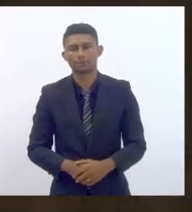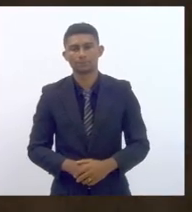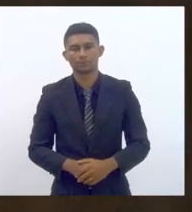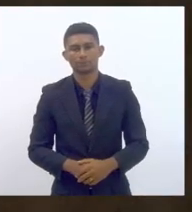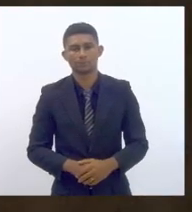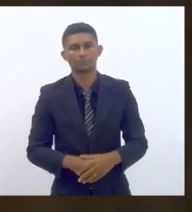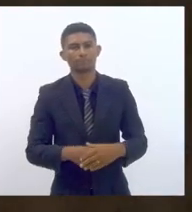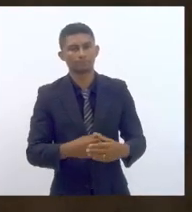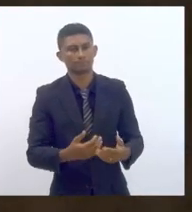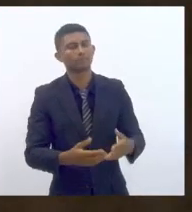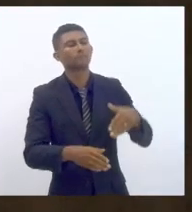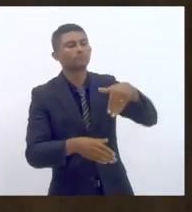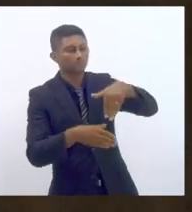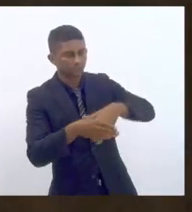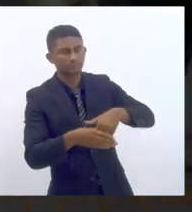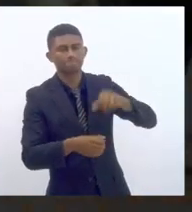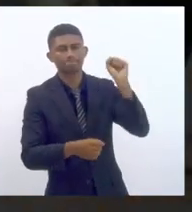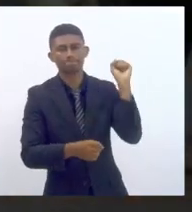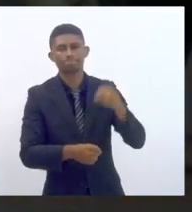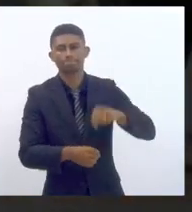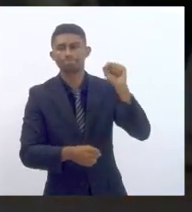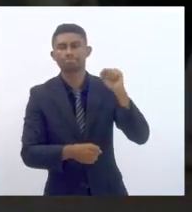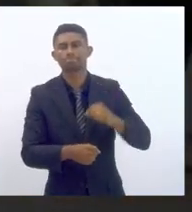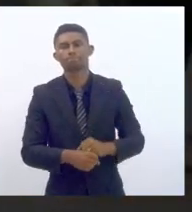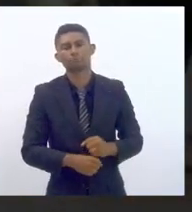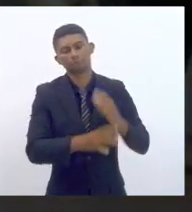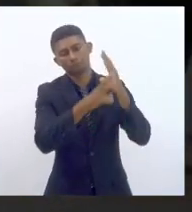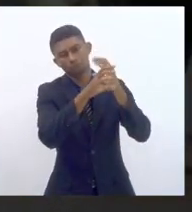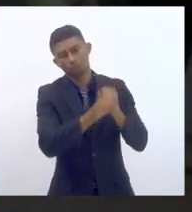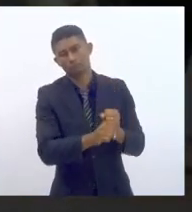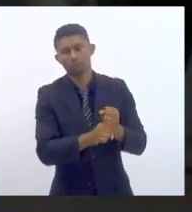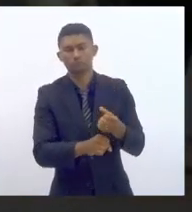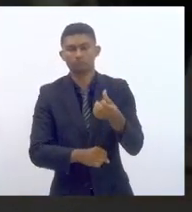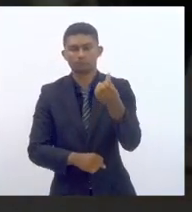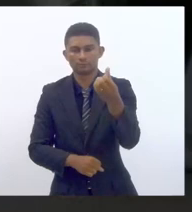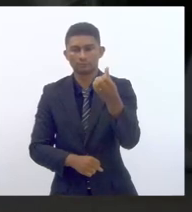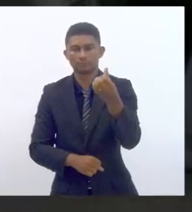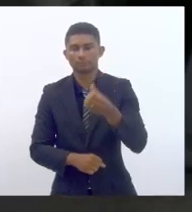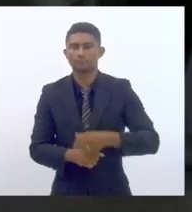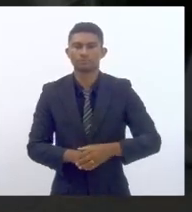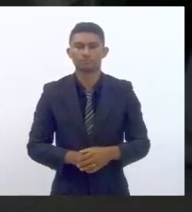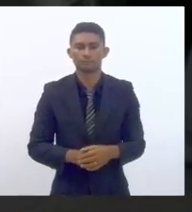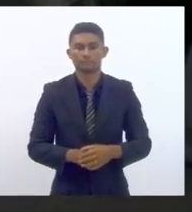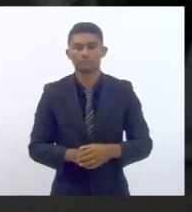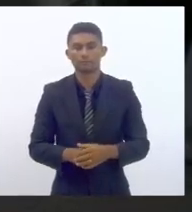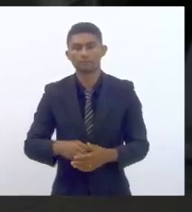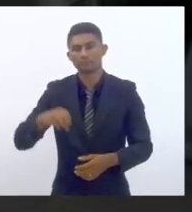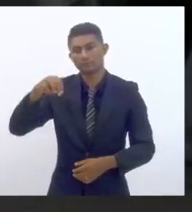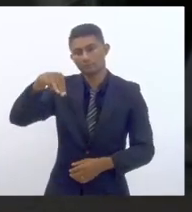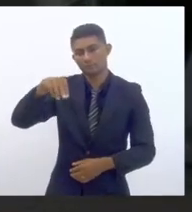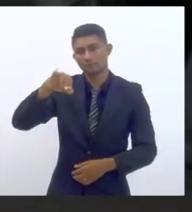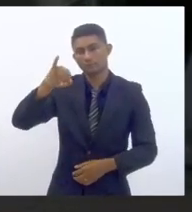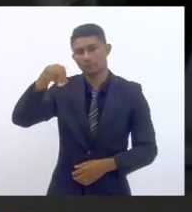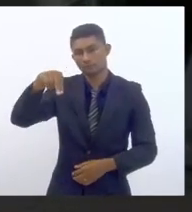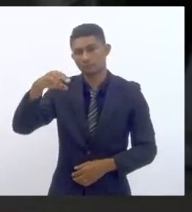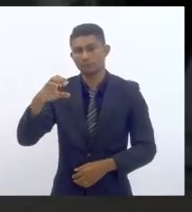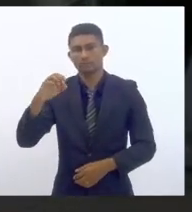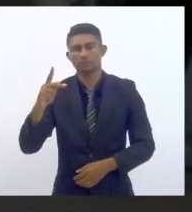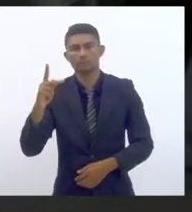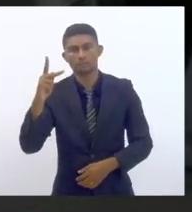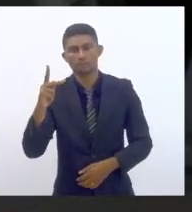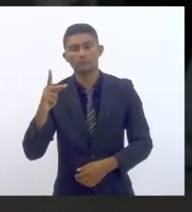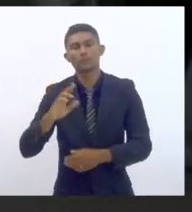Pela recondução, senhor presidente. Carlos Macedo, sim, 6. Carlos Mink